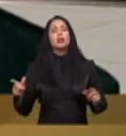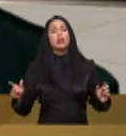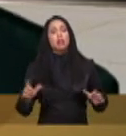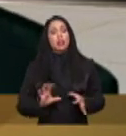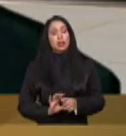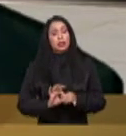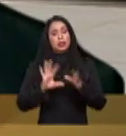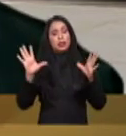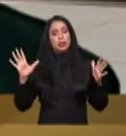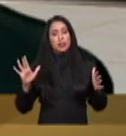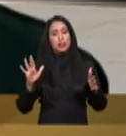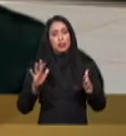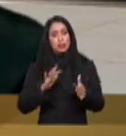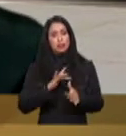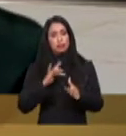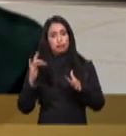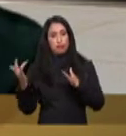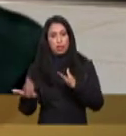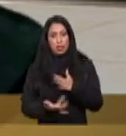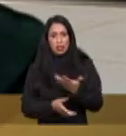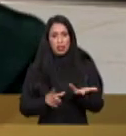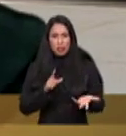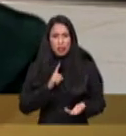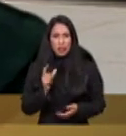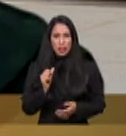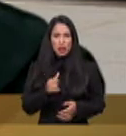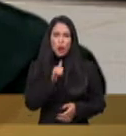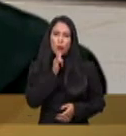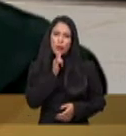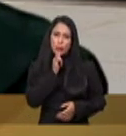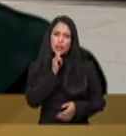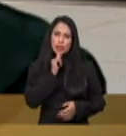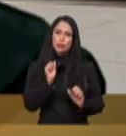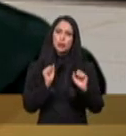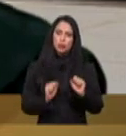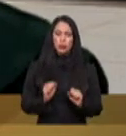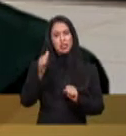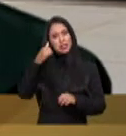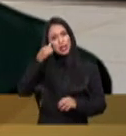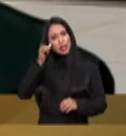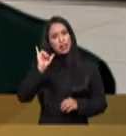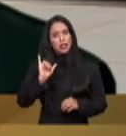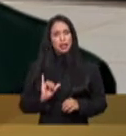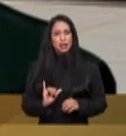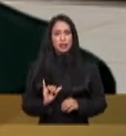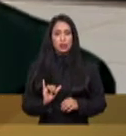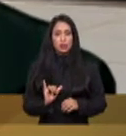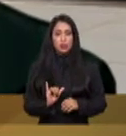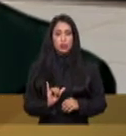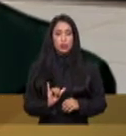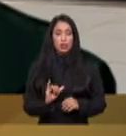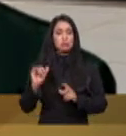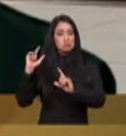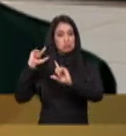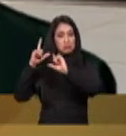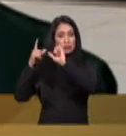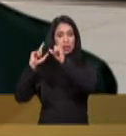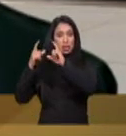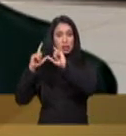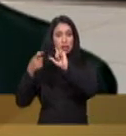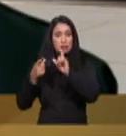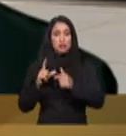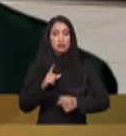redes. Trata-se claramente aqui de um exemplo a evitar, e a legislação brasileira tem uma tradição no sentido de evitar